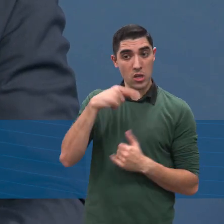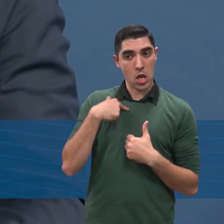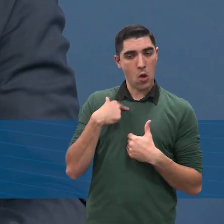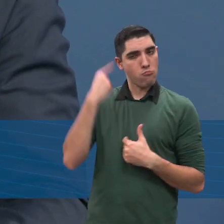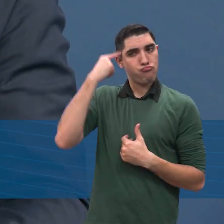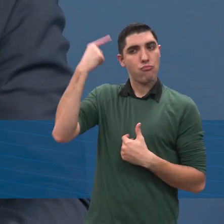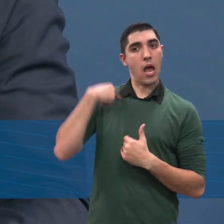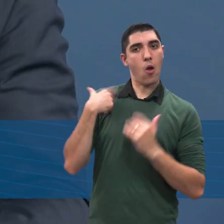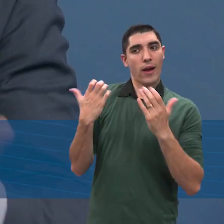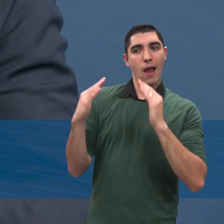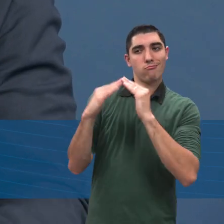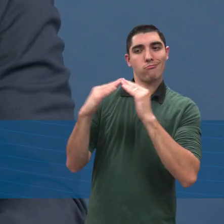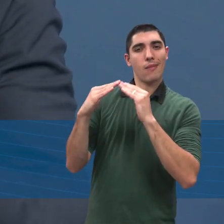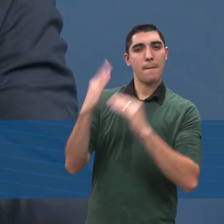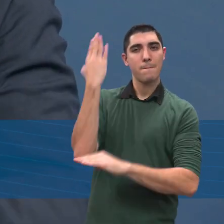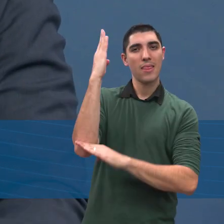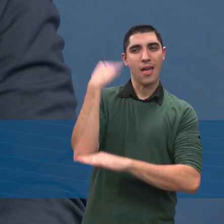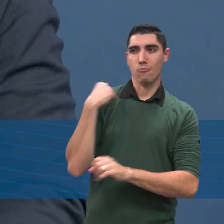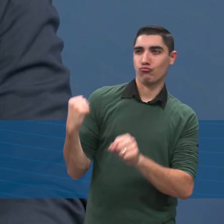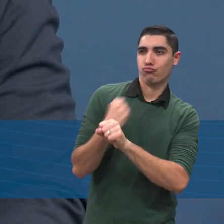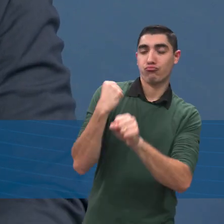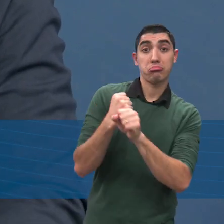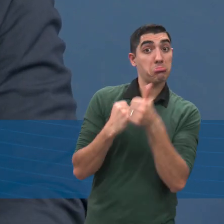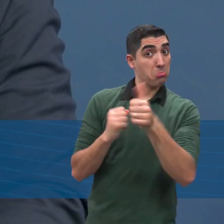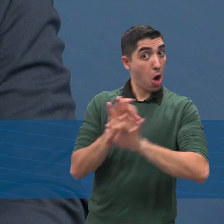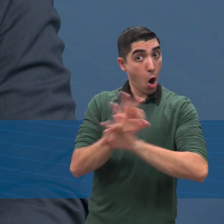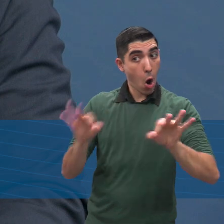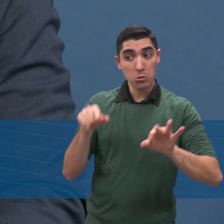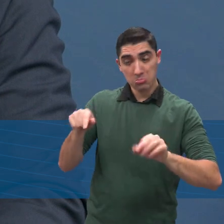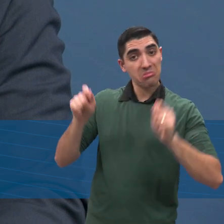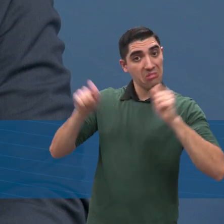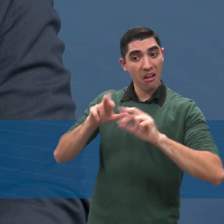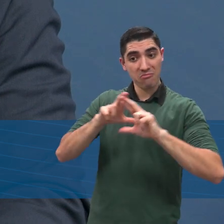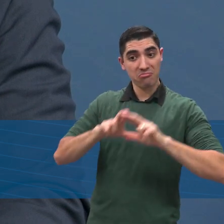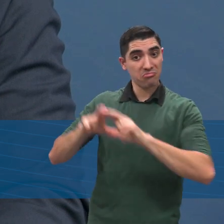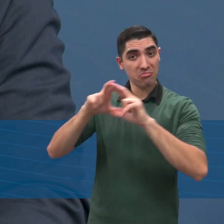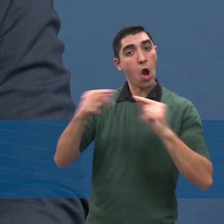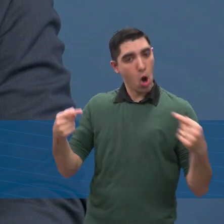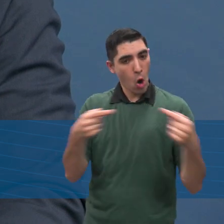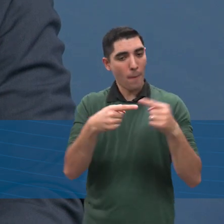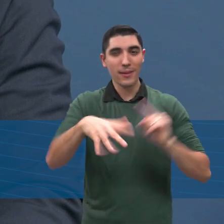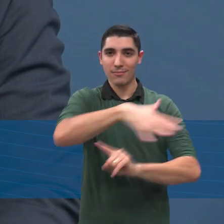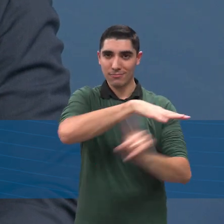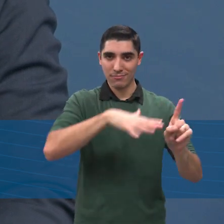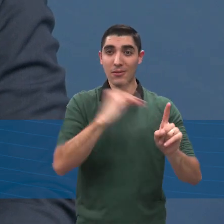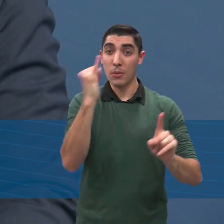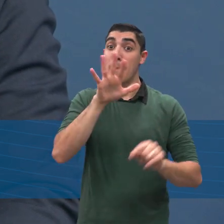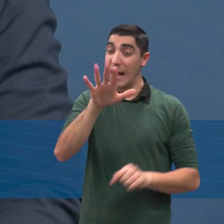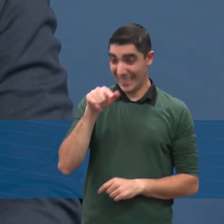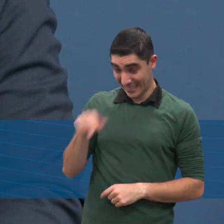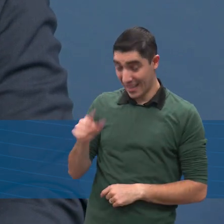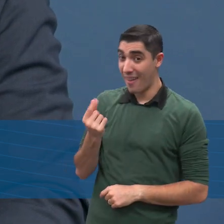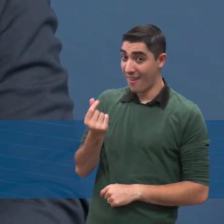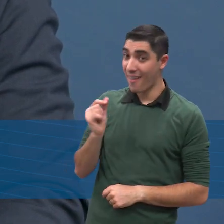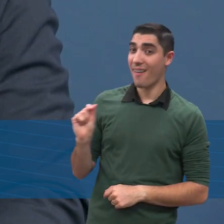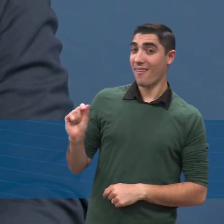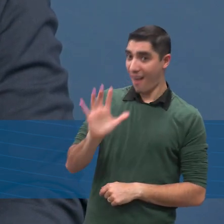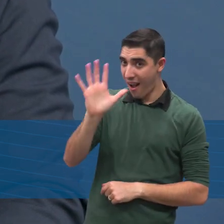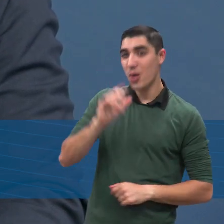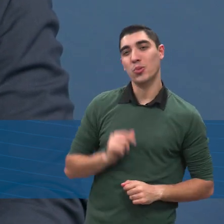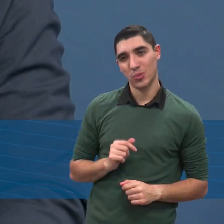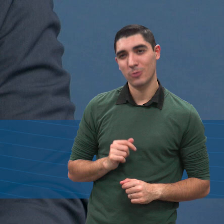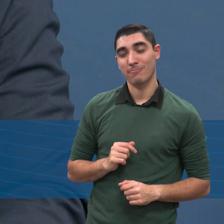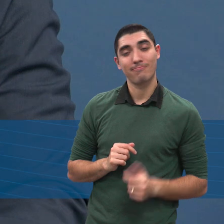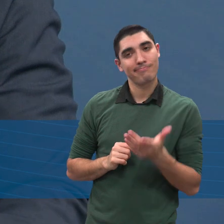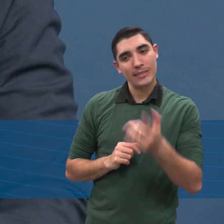super ecológico, porque a madeira você consegue reciclar. Só que daí fica mais caro, né? Então